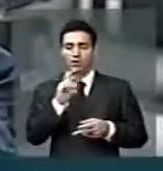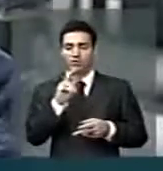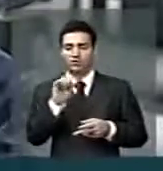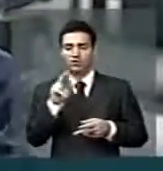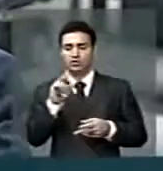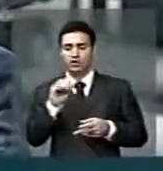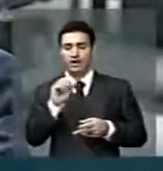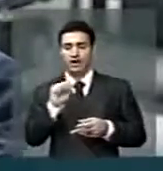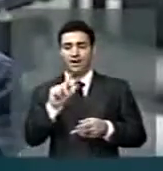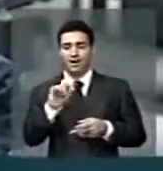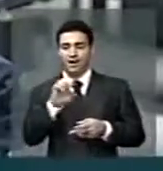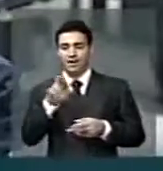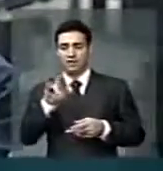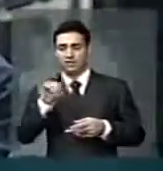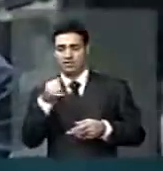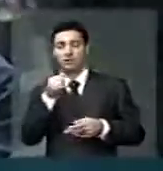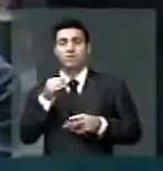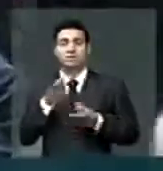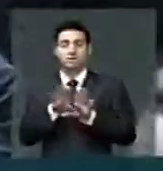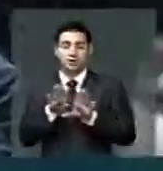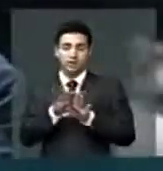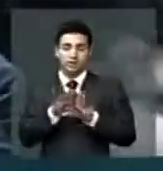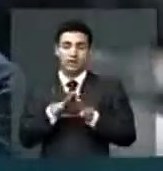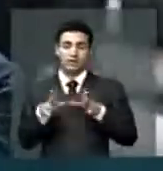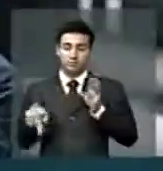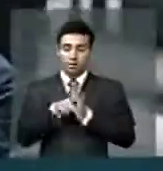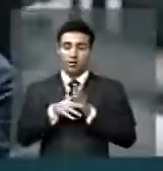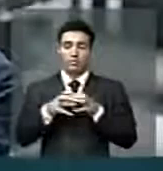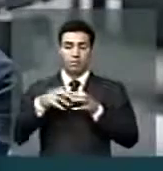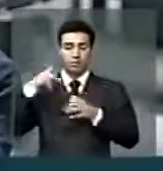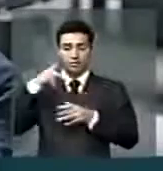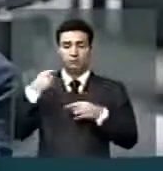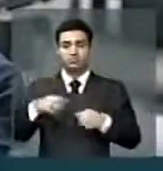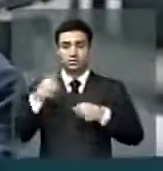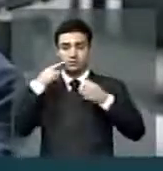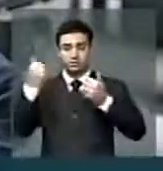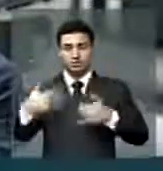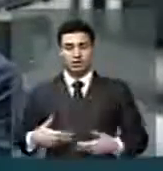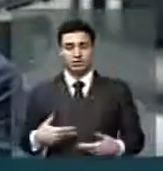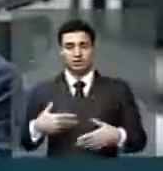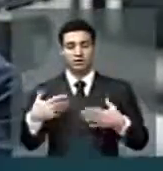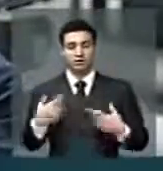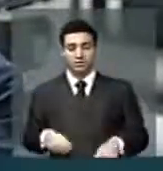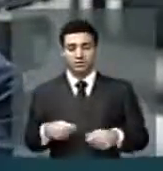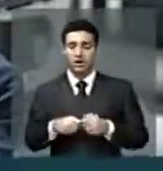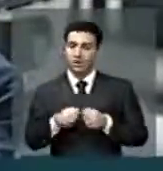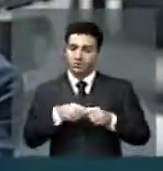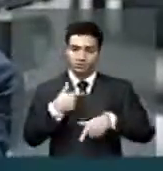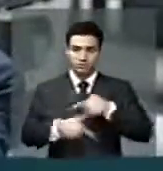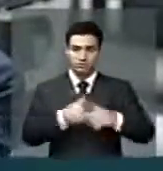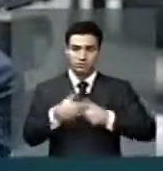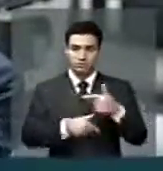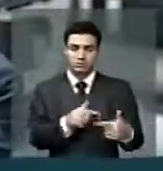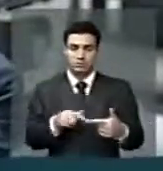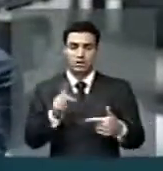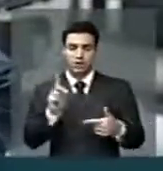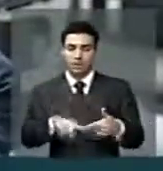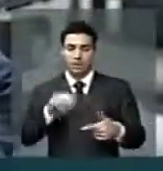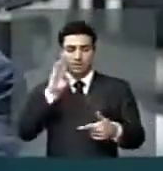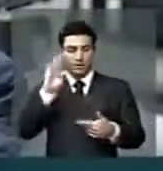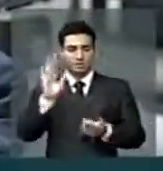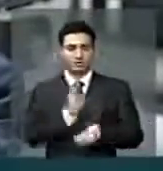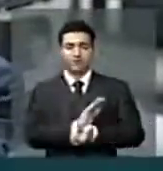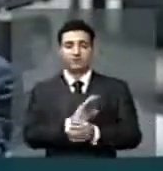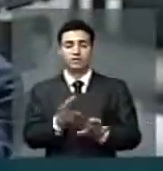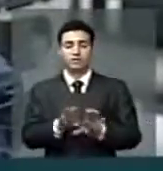LERJ, quanto pelos órgãos do próprio partido. Vamos agir e não contemporizar. Isso é o fundamental, fica aqui a nota e